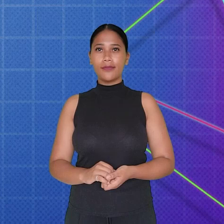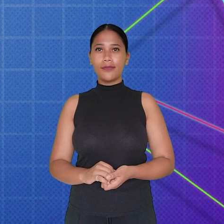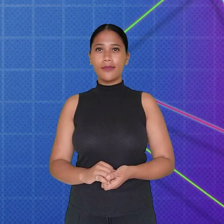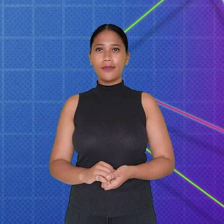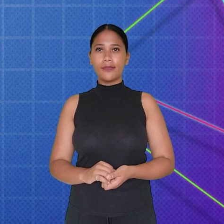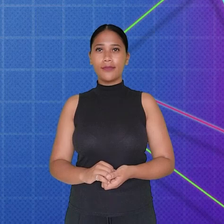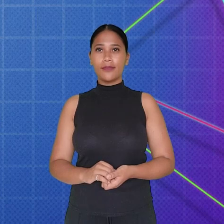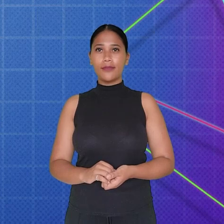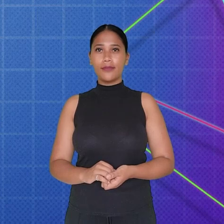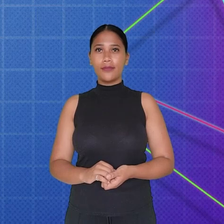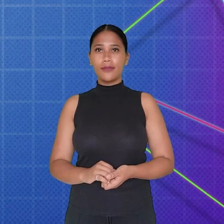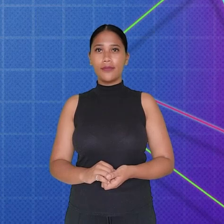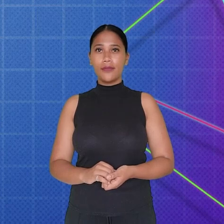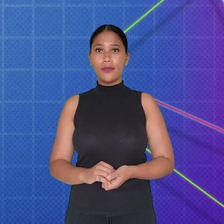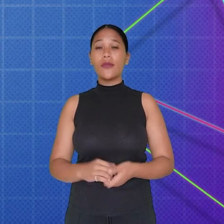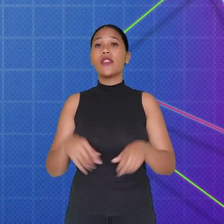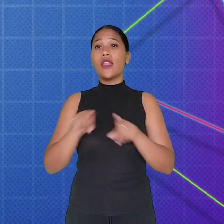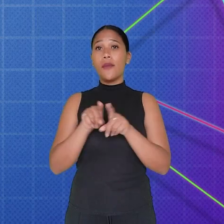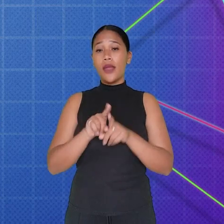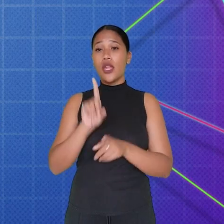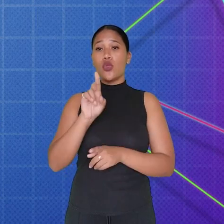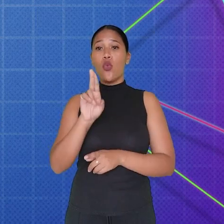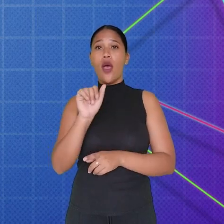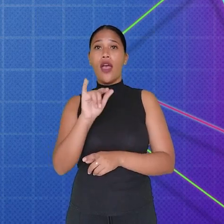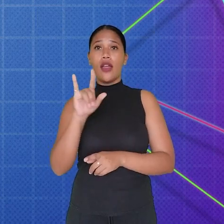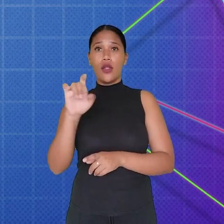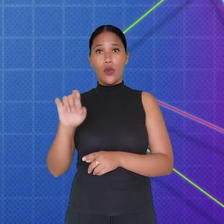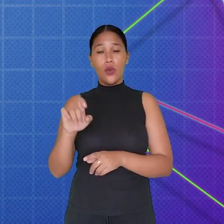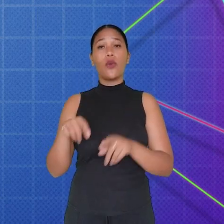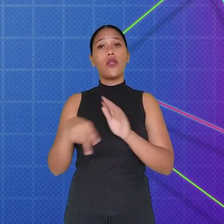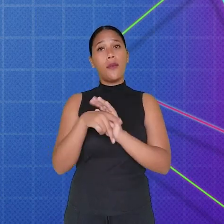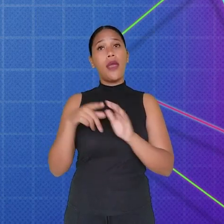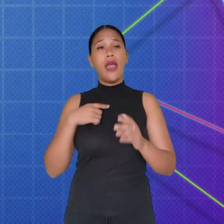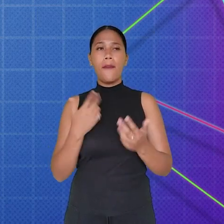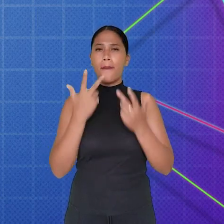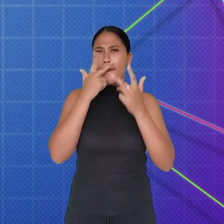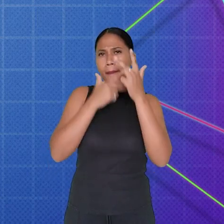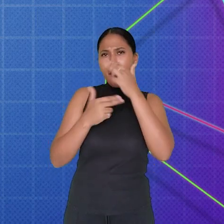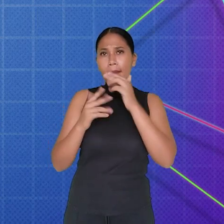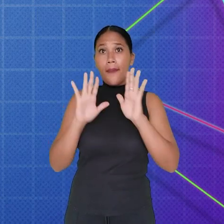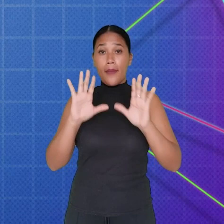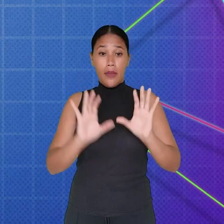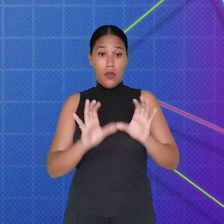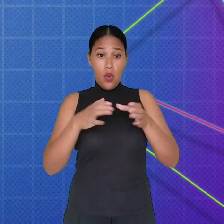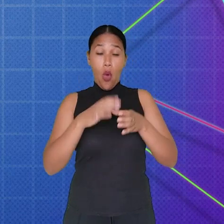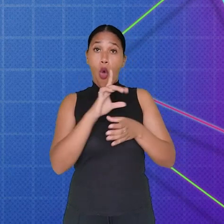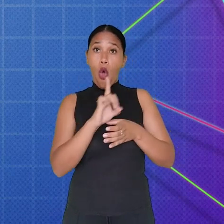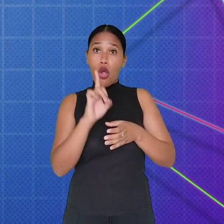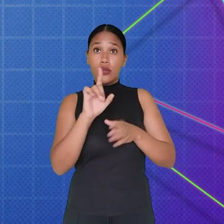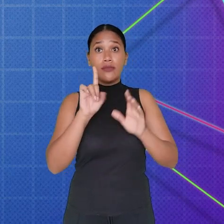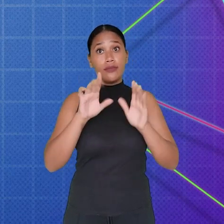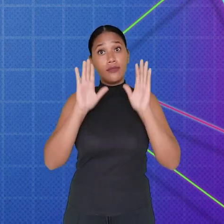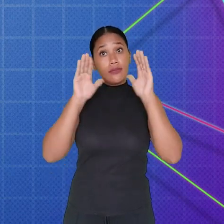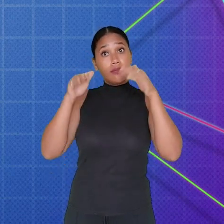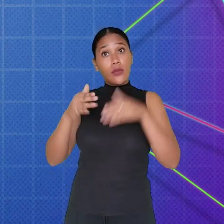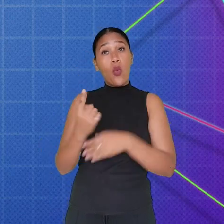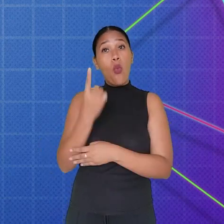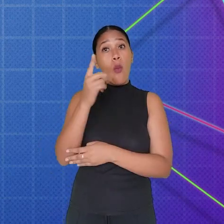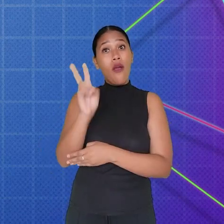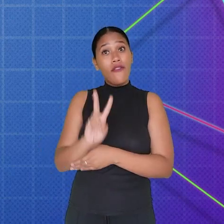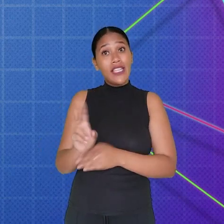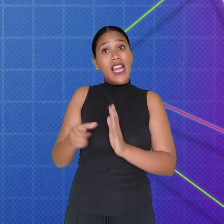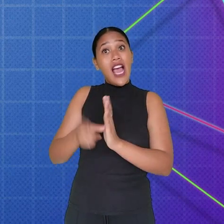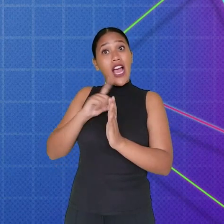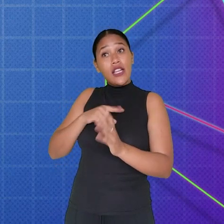Do while. A estrutura do while é semelhante à estrutura while, exceto que o bloco de código é executado pelo menos uma vez antes